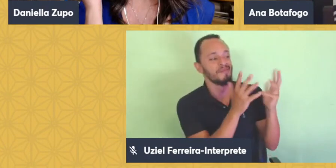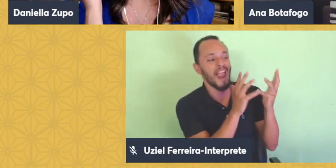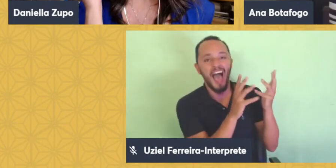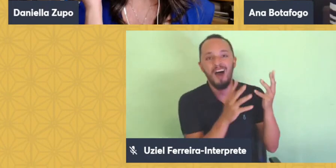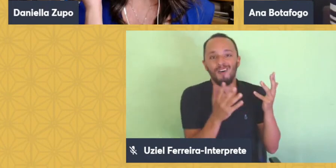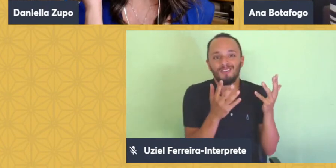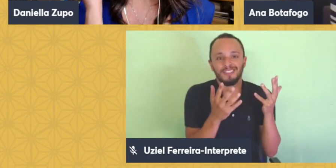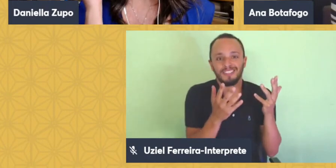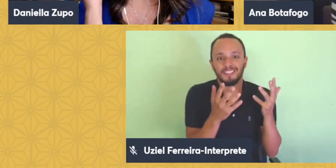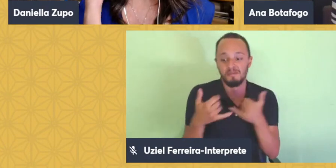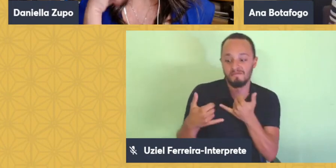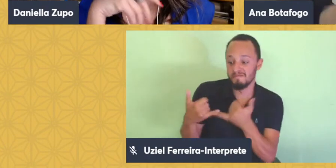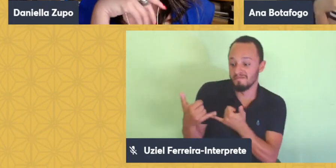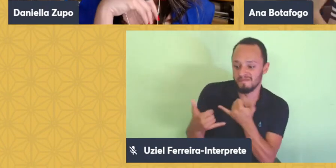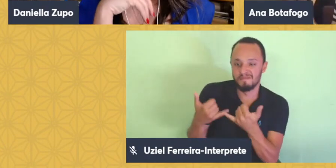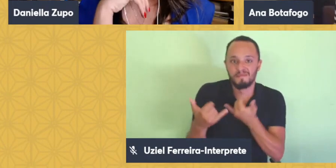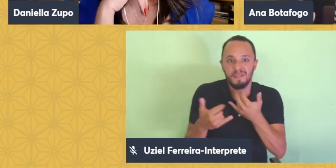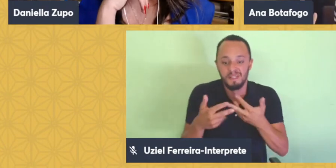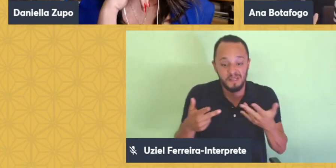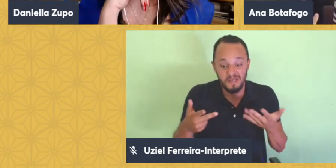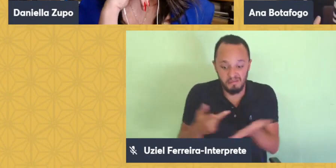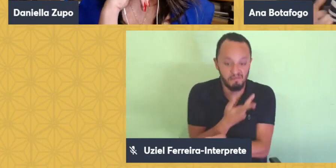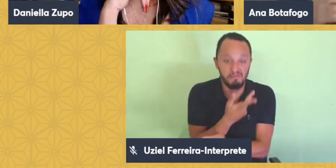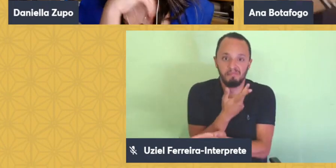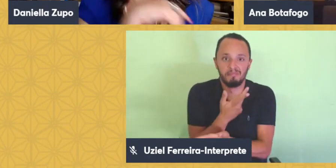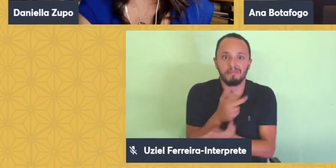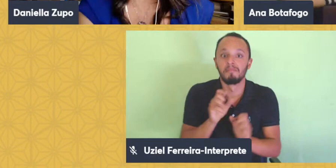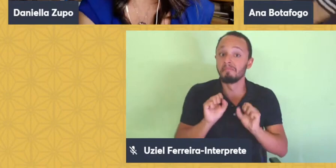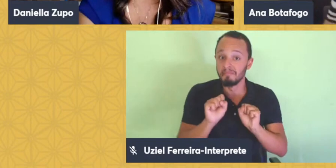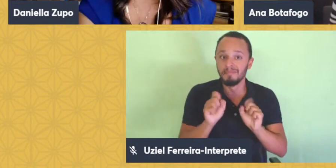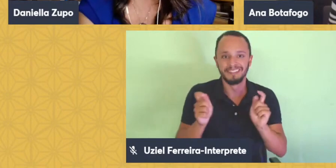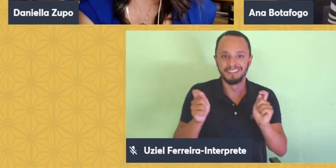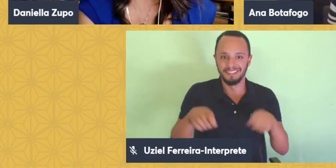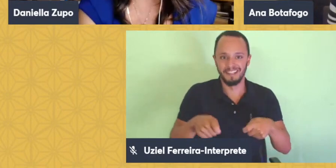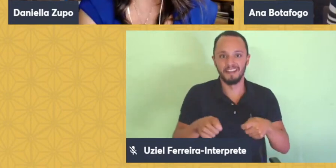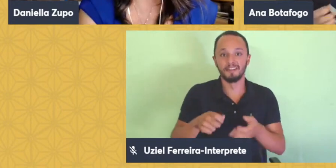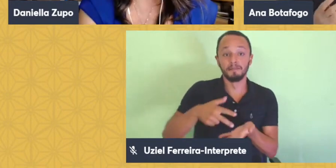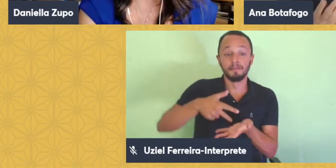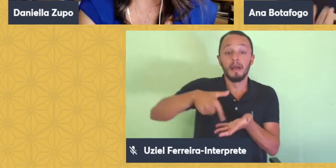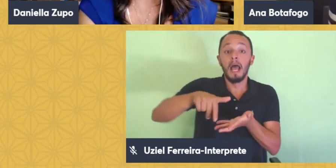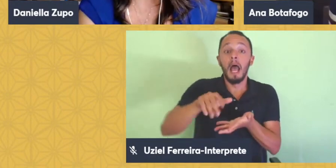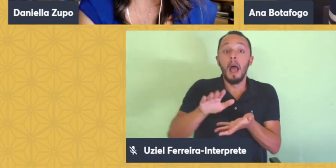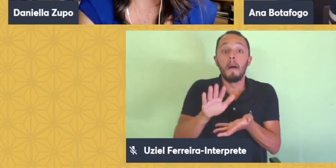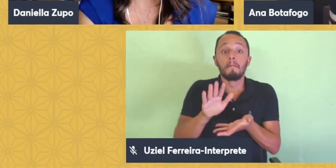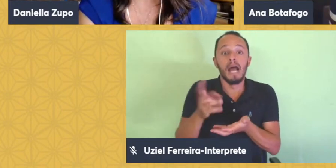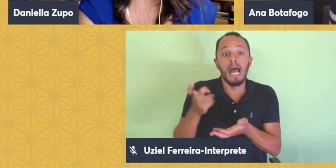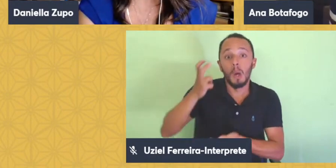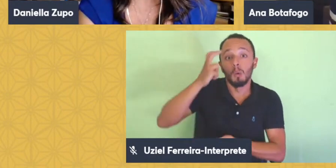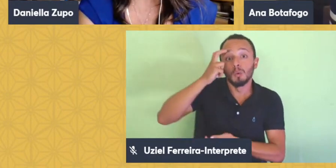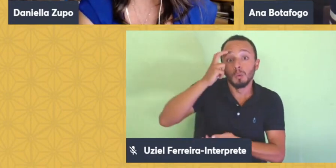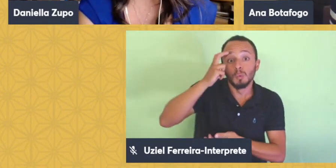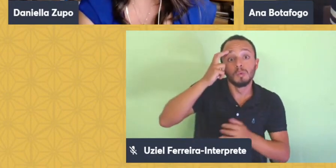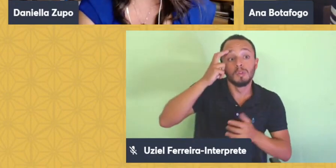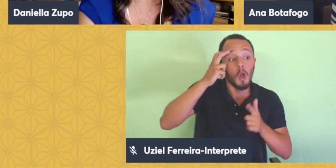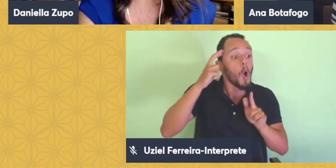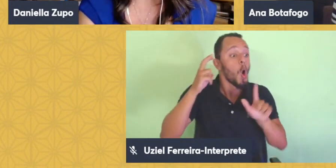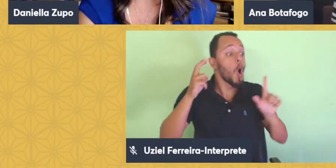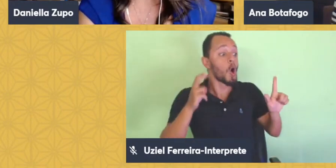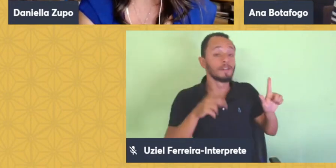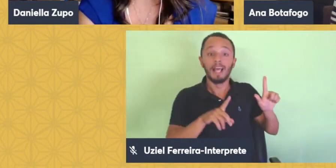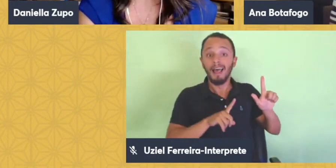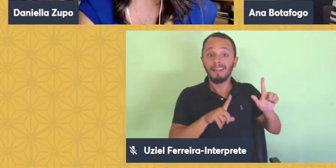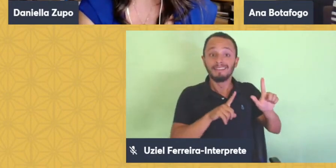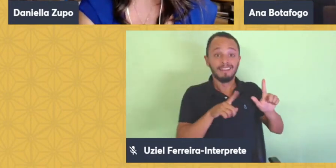aplaude por algum motivo Mas a gente pode em outras culturas a gente o outro gestos né